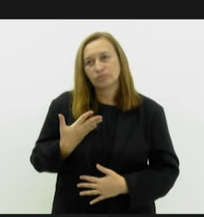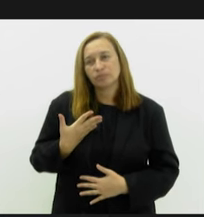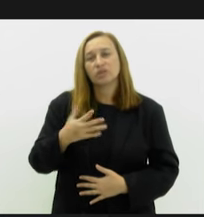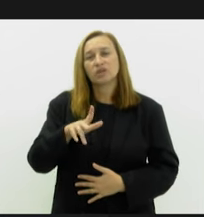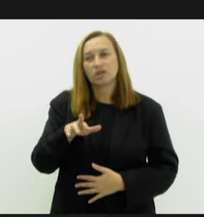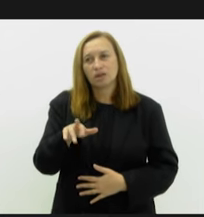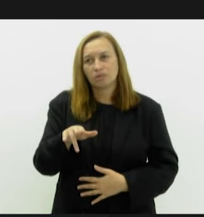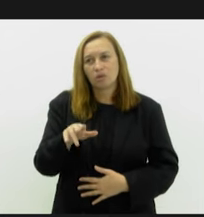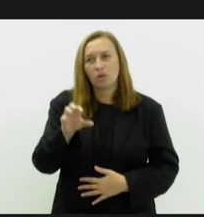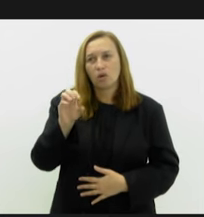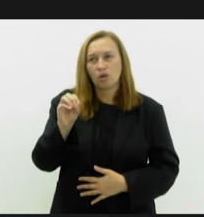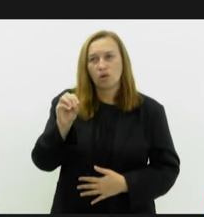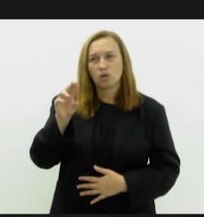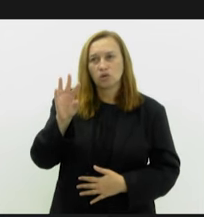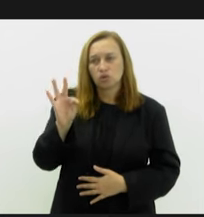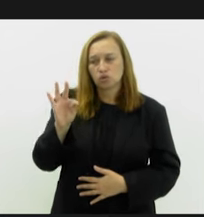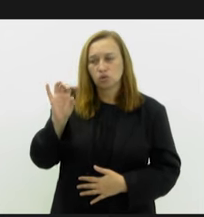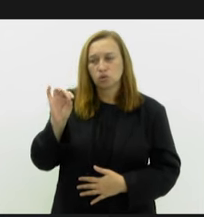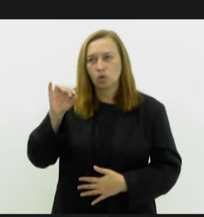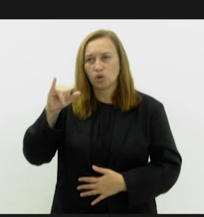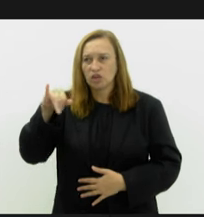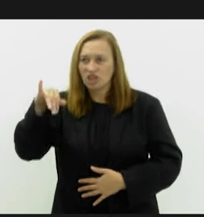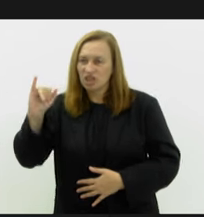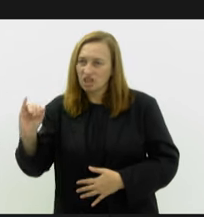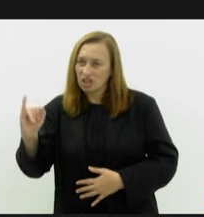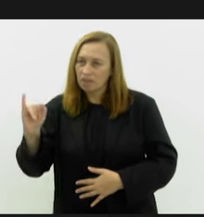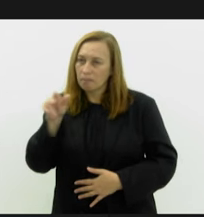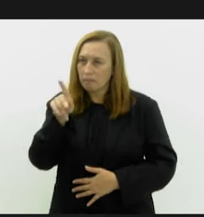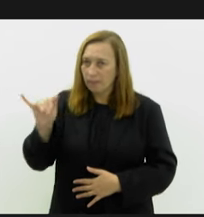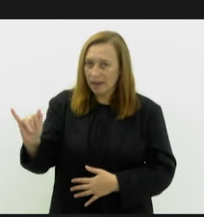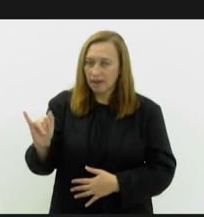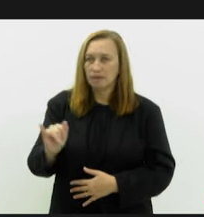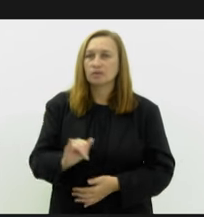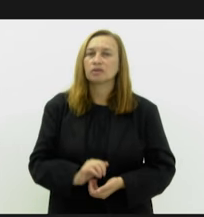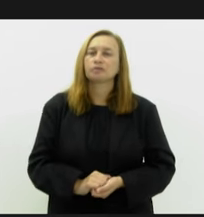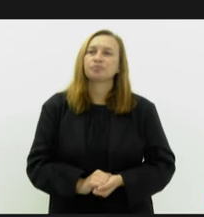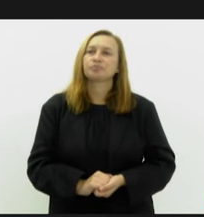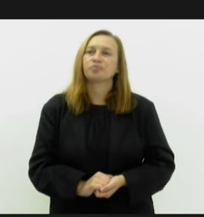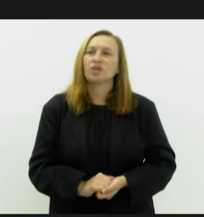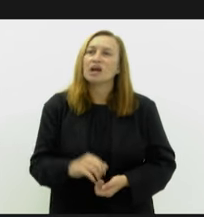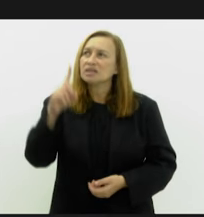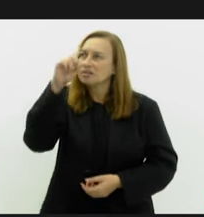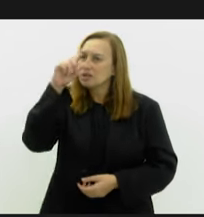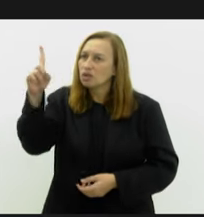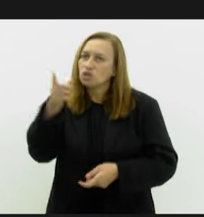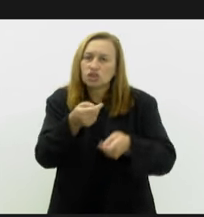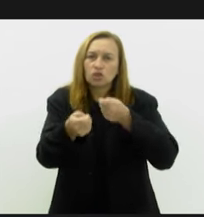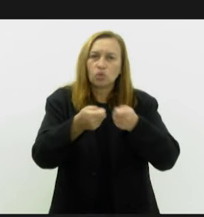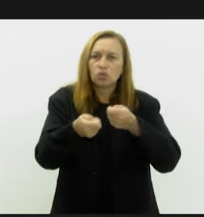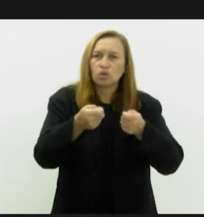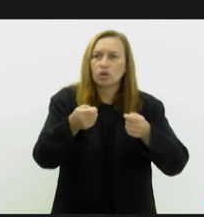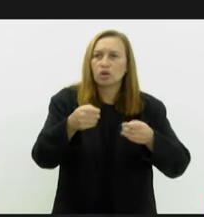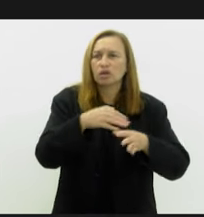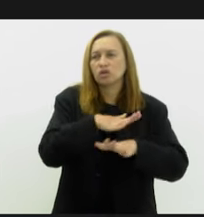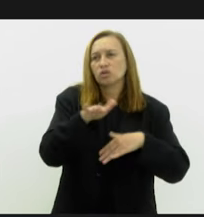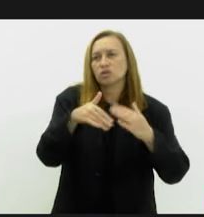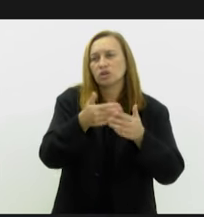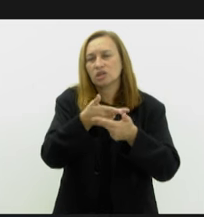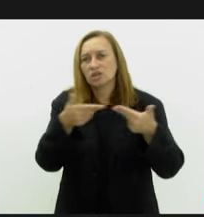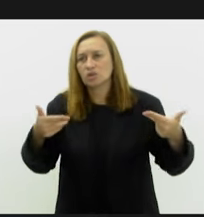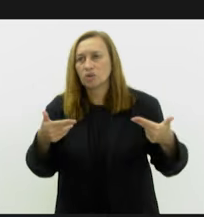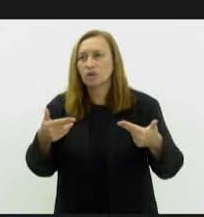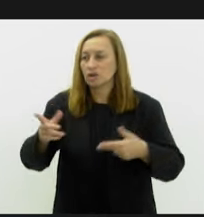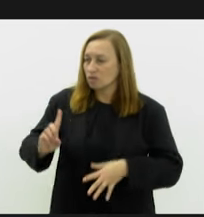irmão, o Otoni Pai. Tá? Deus está no controle de todas as coisas. E venho